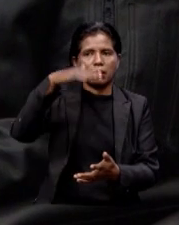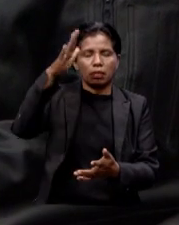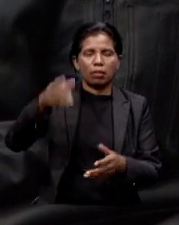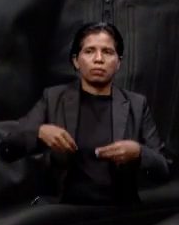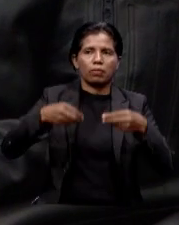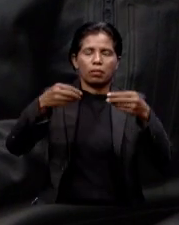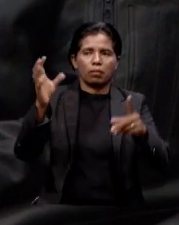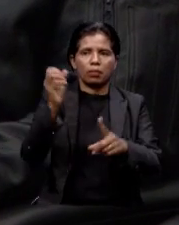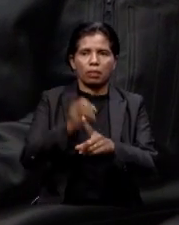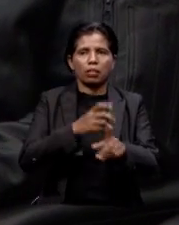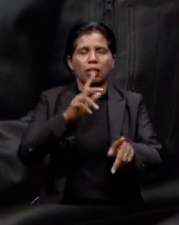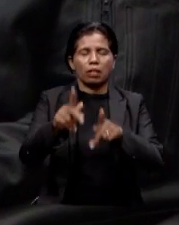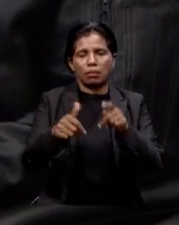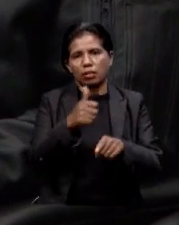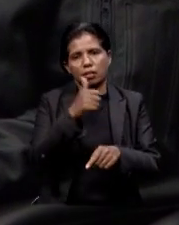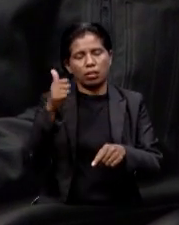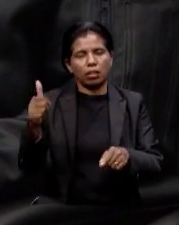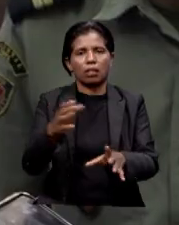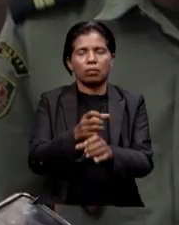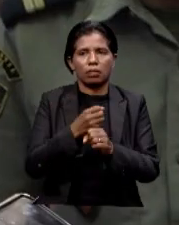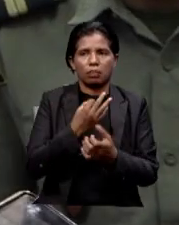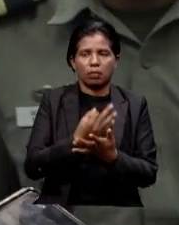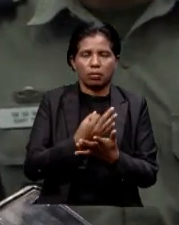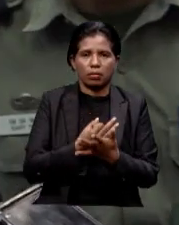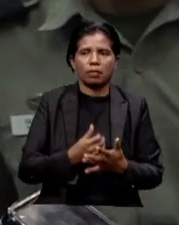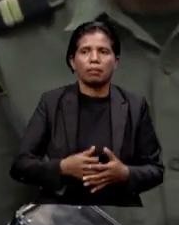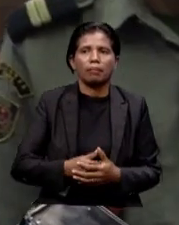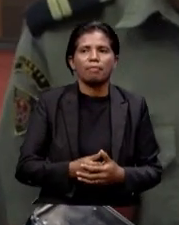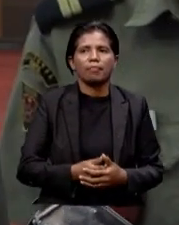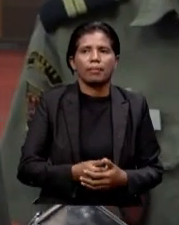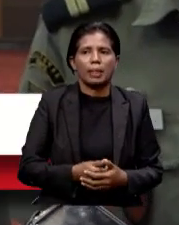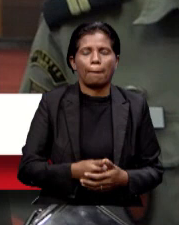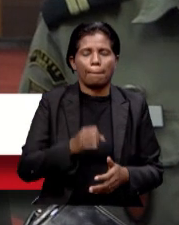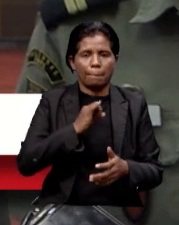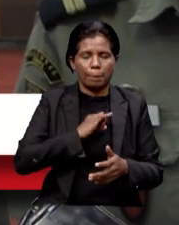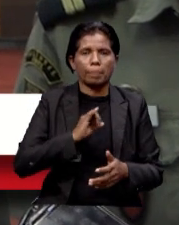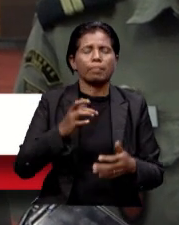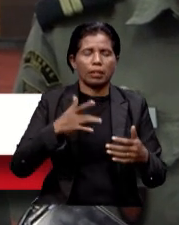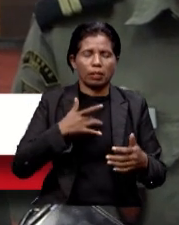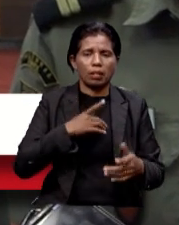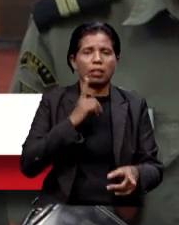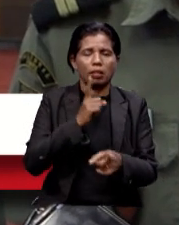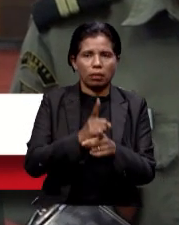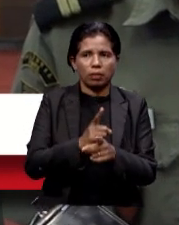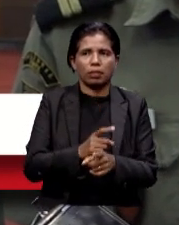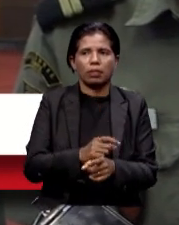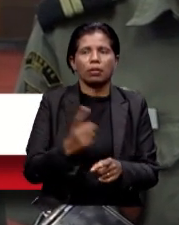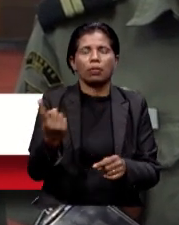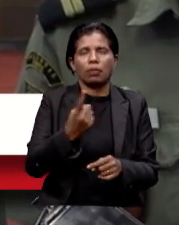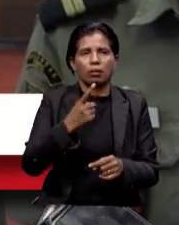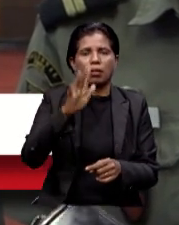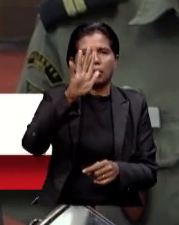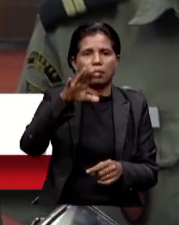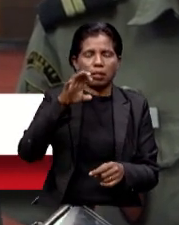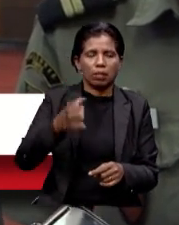fofale oportunidade ba ema seluk ato simo. Ao sendo claro, só $500 baleten lá